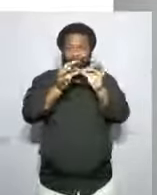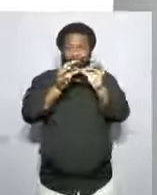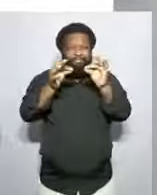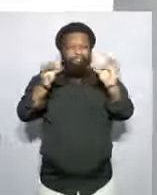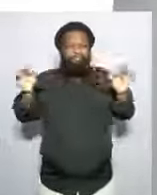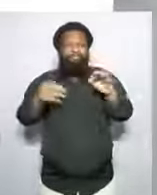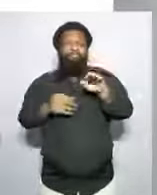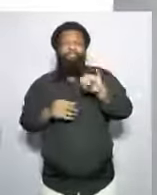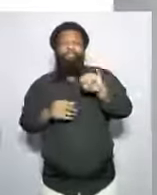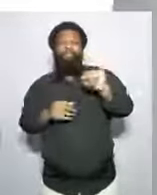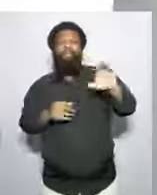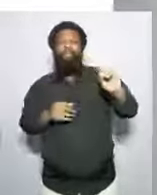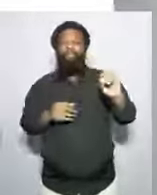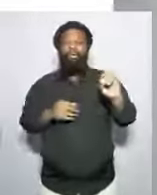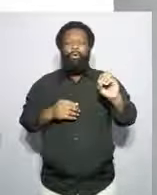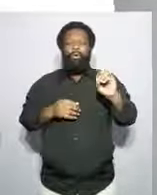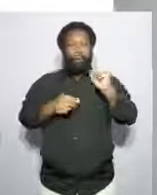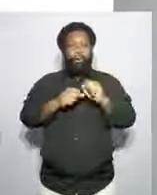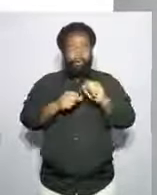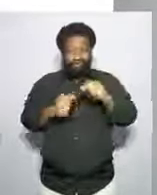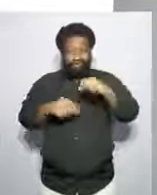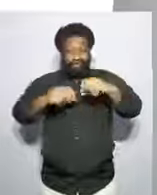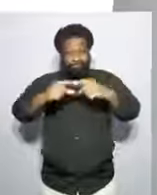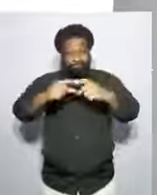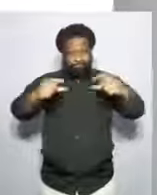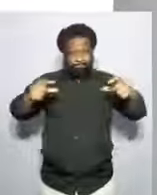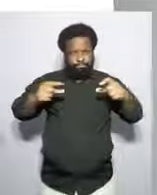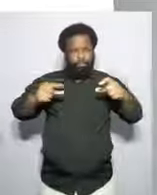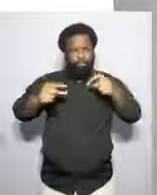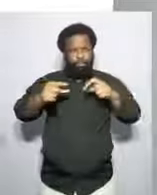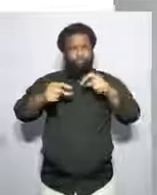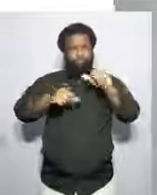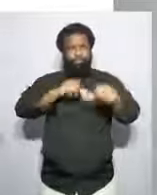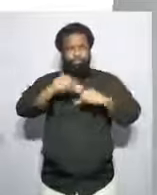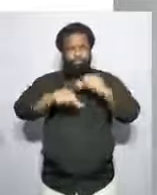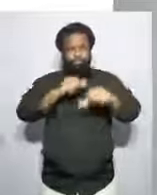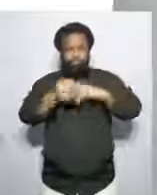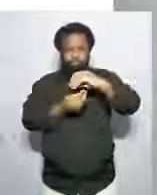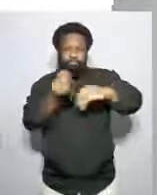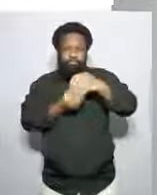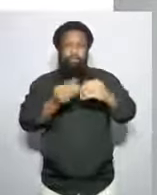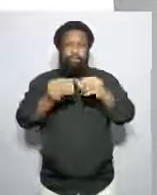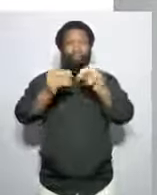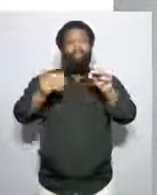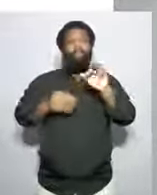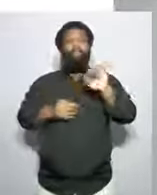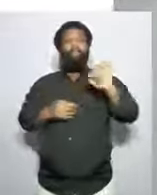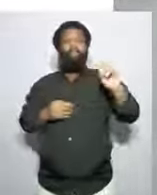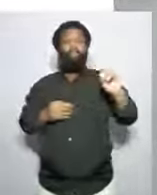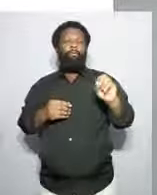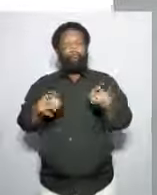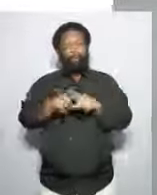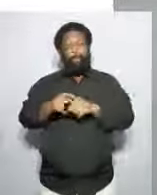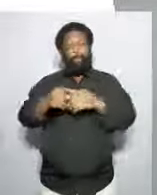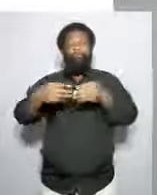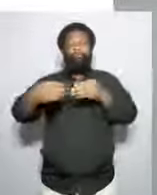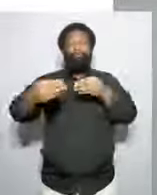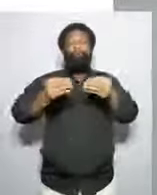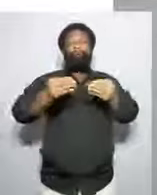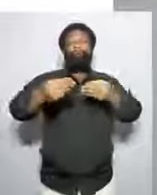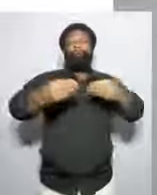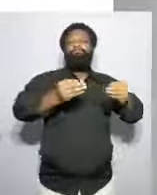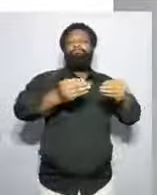com o cobre, transforma ele em fio para a gente utilizar nas tensões. A maleabilidade é a propriedade que a